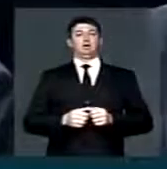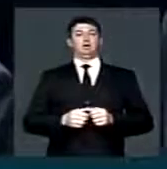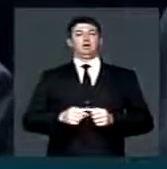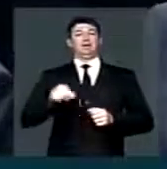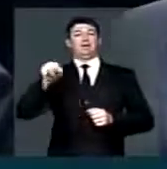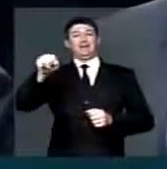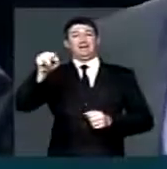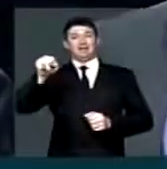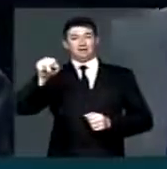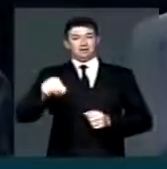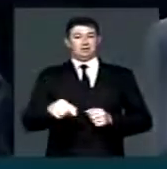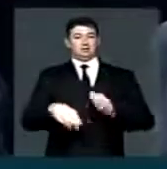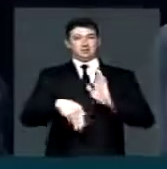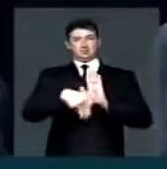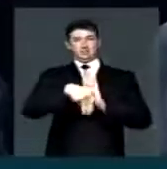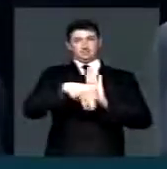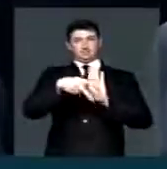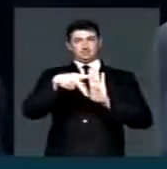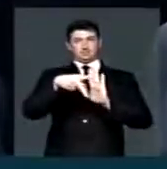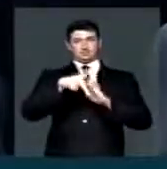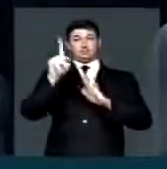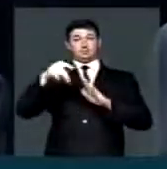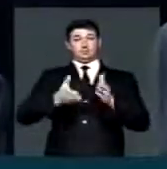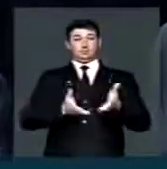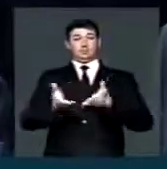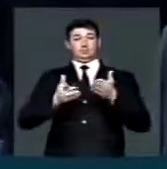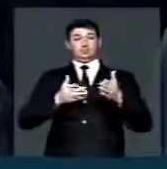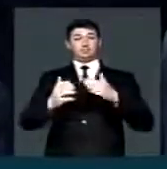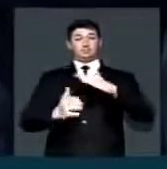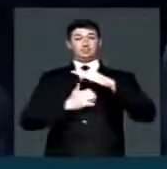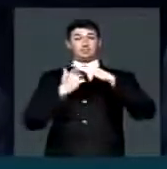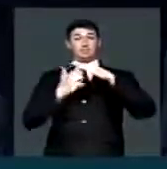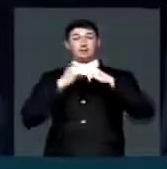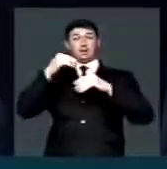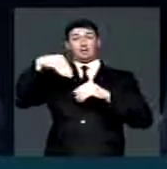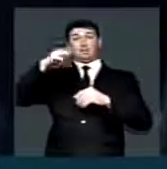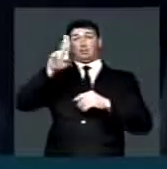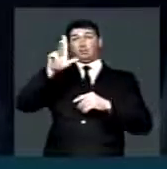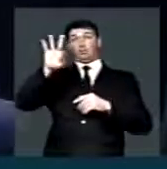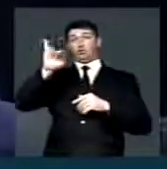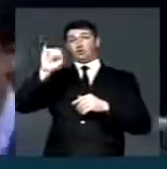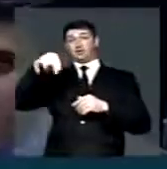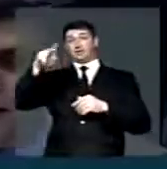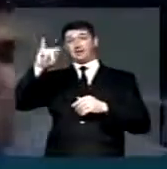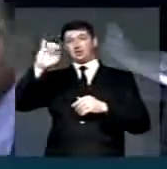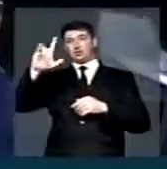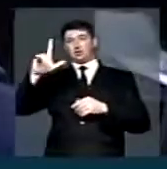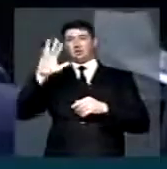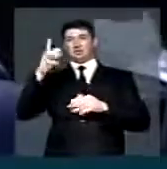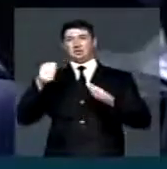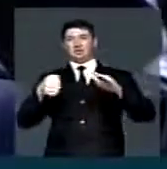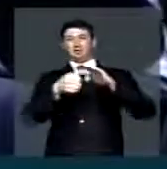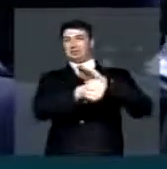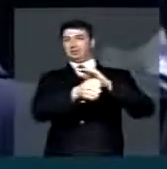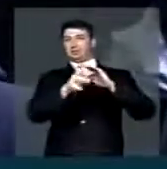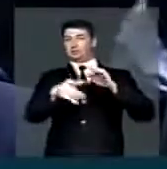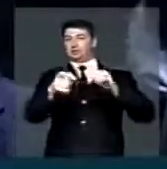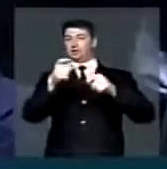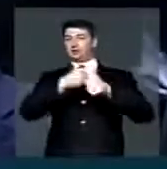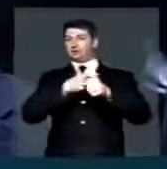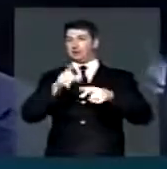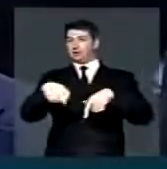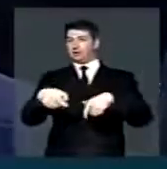essa questão, na medida provisória, era para tratar de empresas multinacionais. Já foi introduzida a questão da